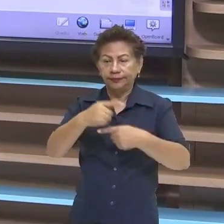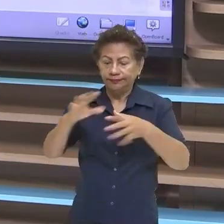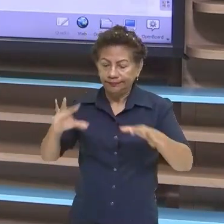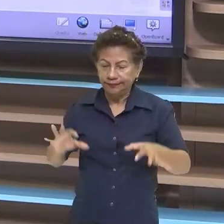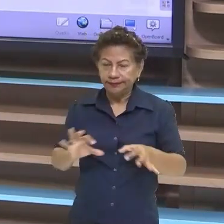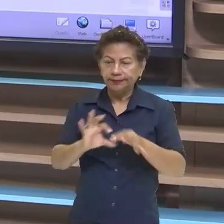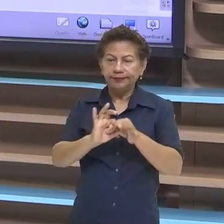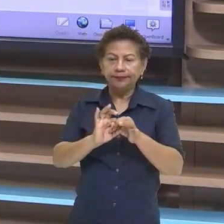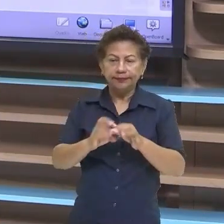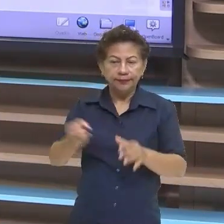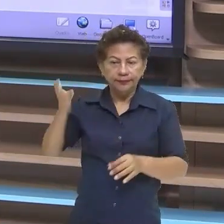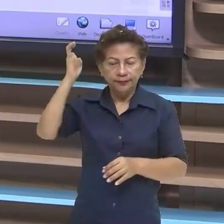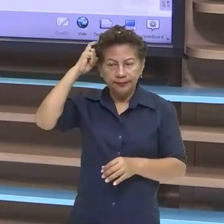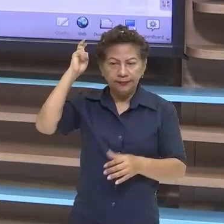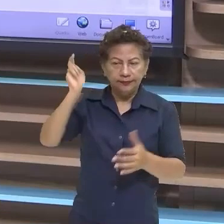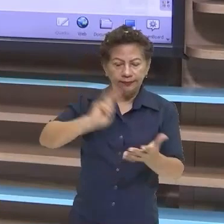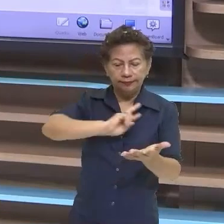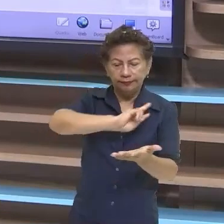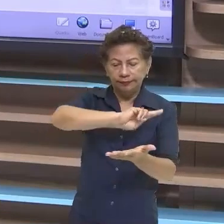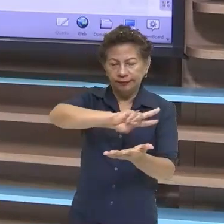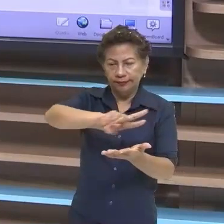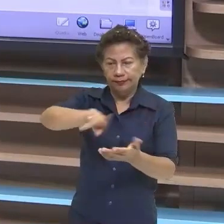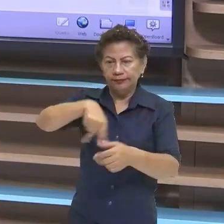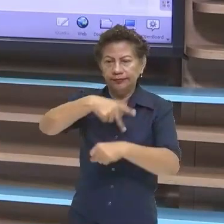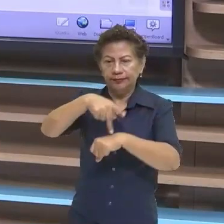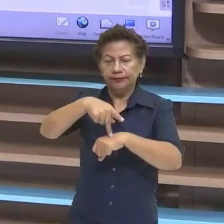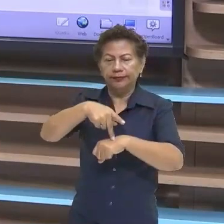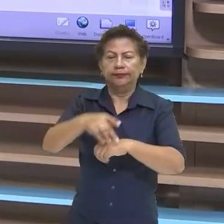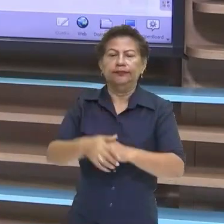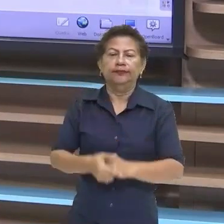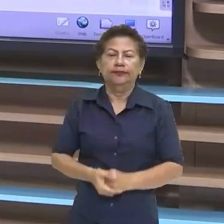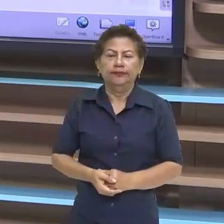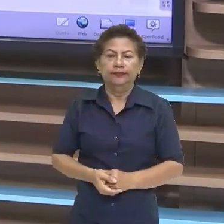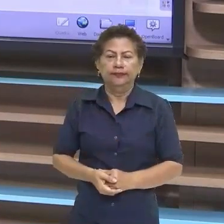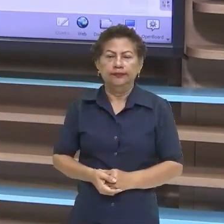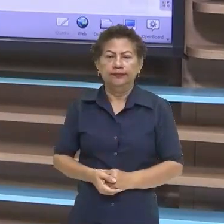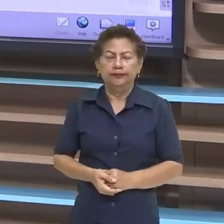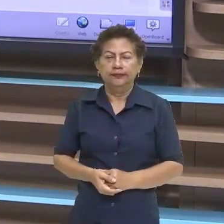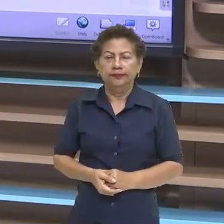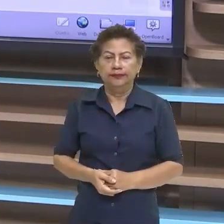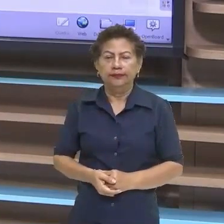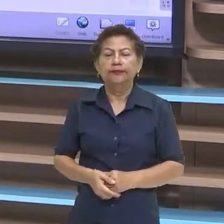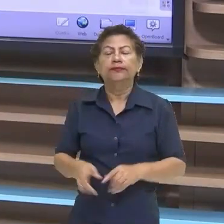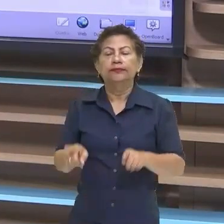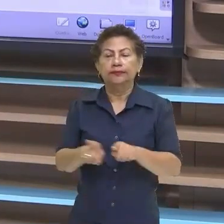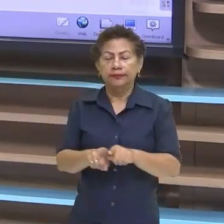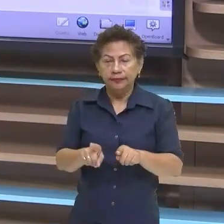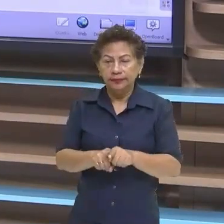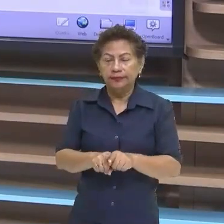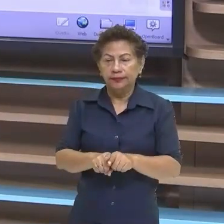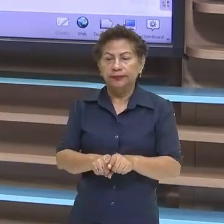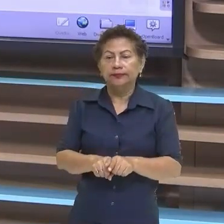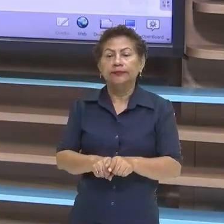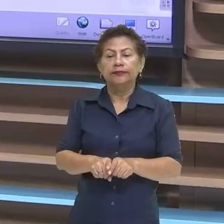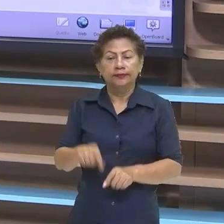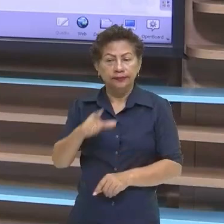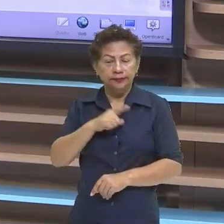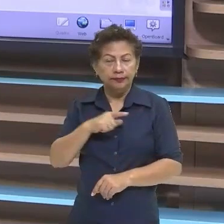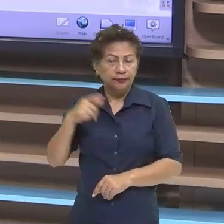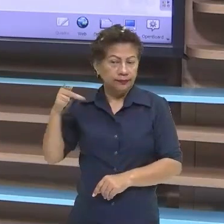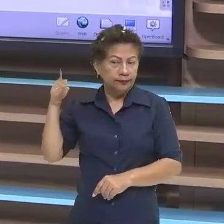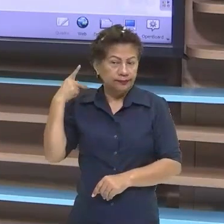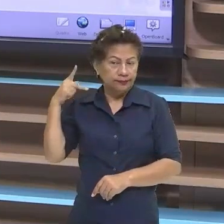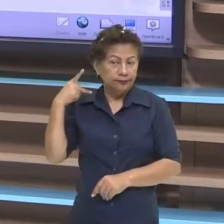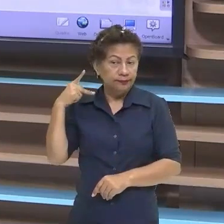a cultura de vários países. E temos também, além dessa dimensão, a dimensão política, né? Que acaba